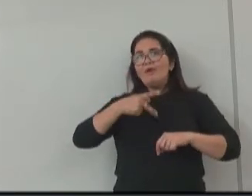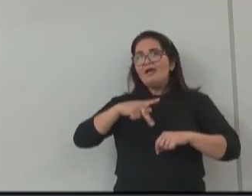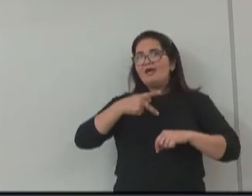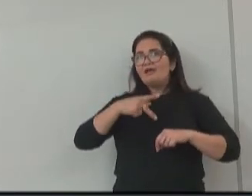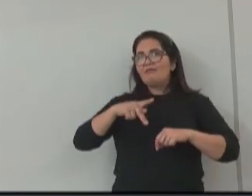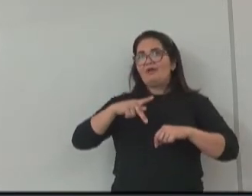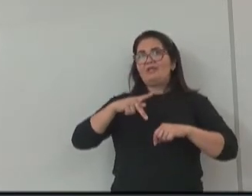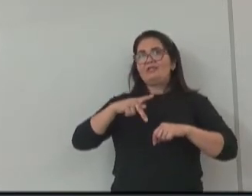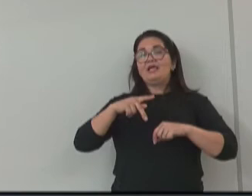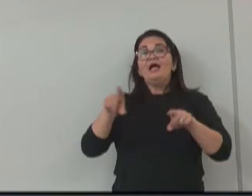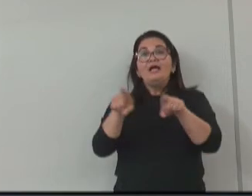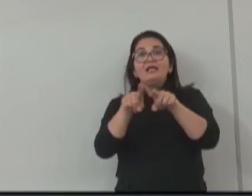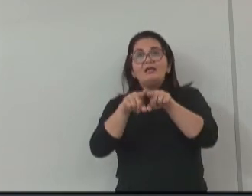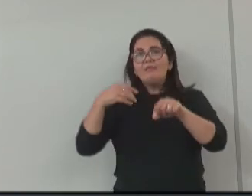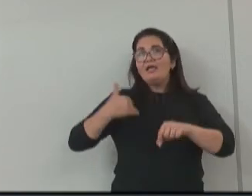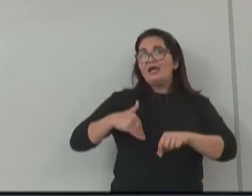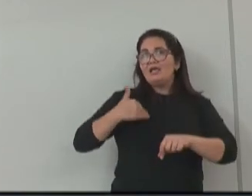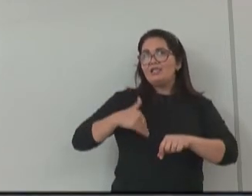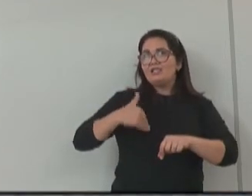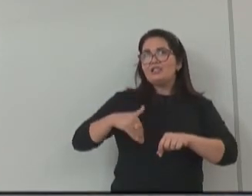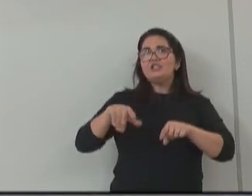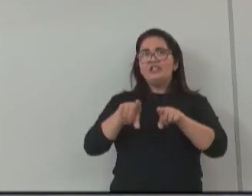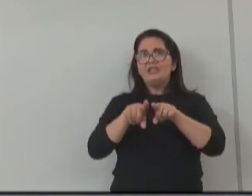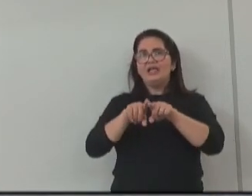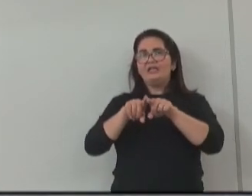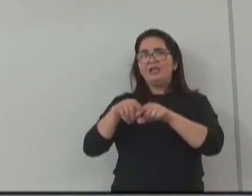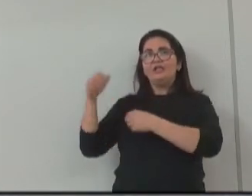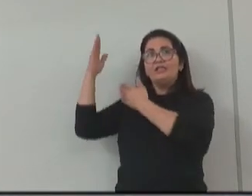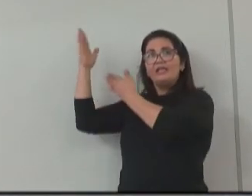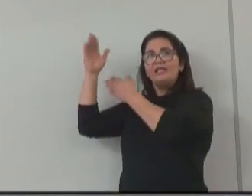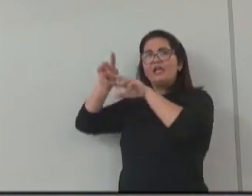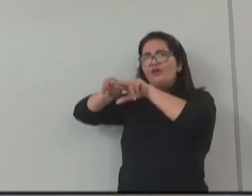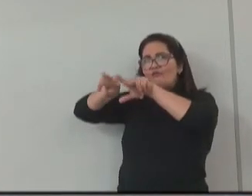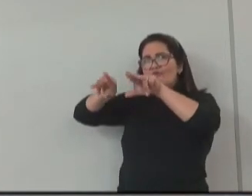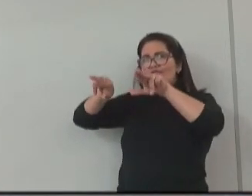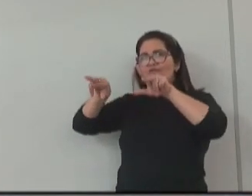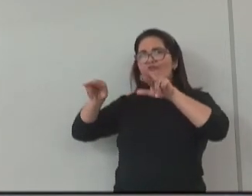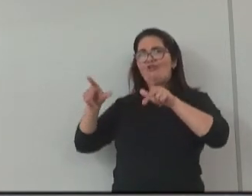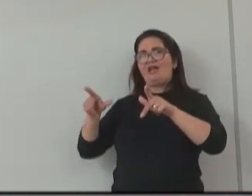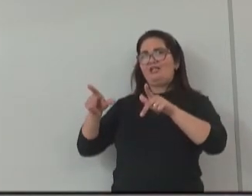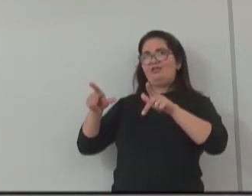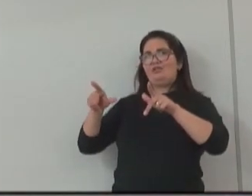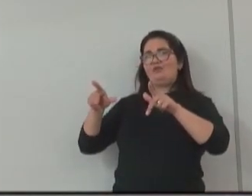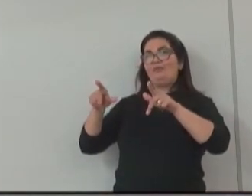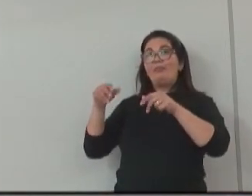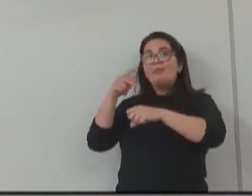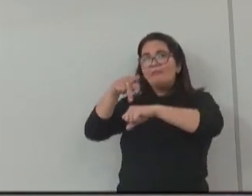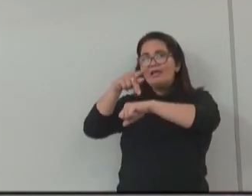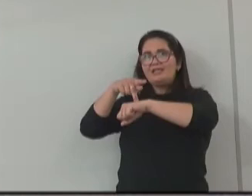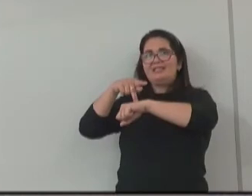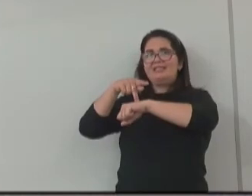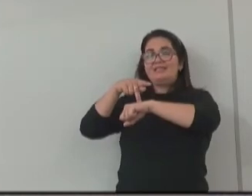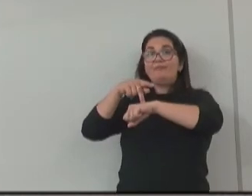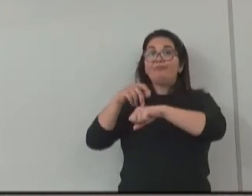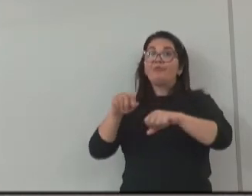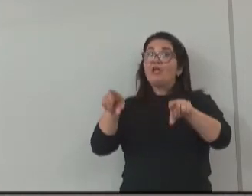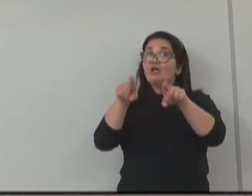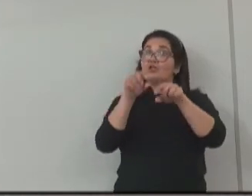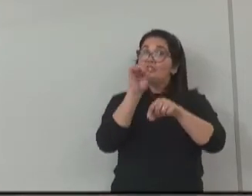dois países que o Brasil não tem fronteira, que não faz limite com o Brasil, é o Chile e o